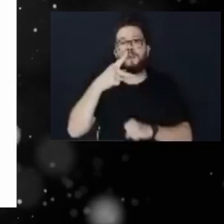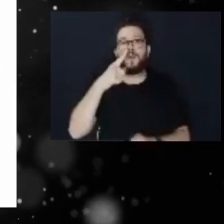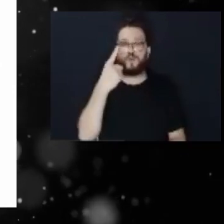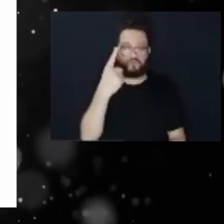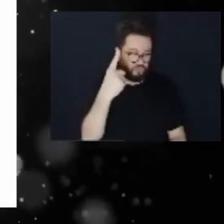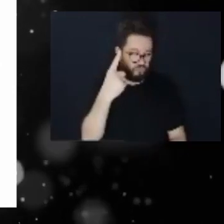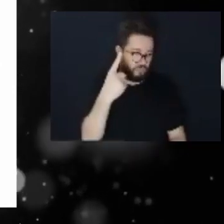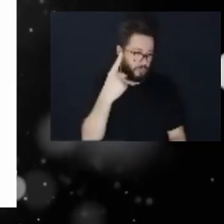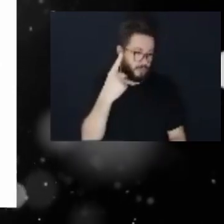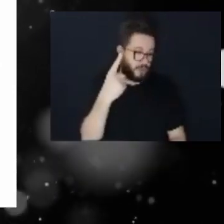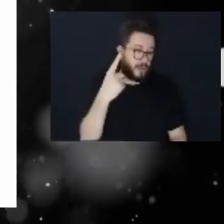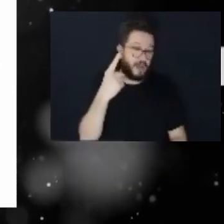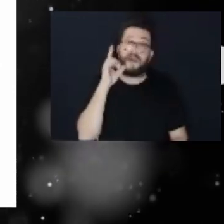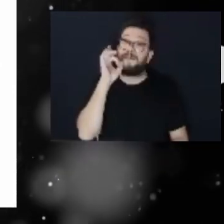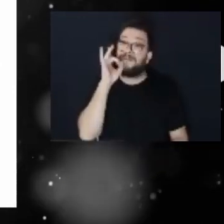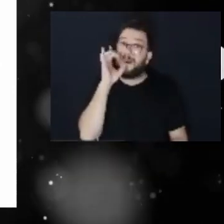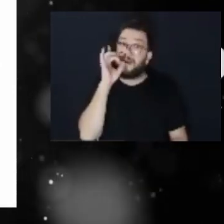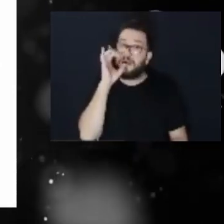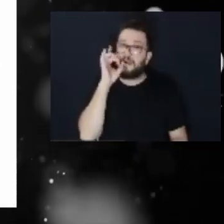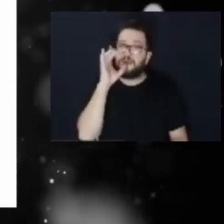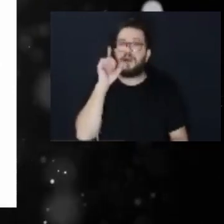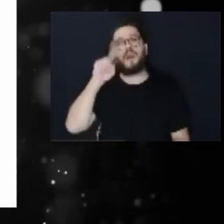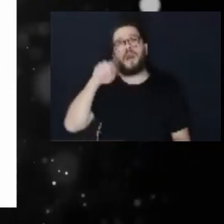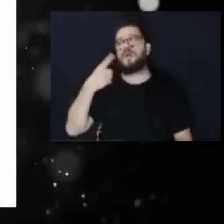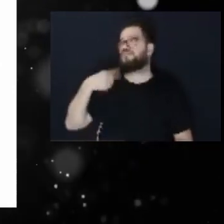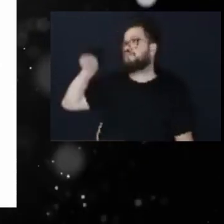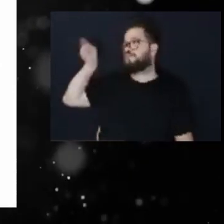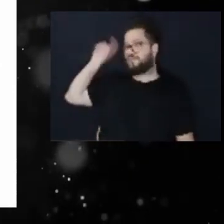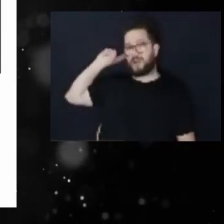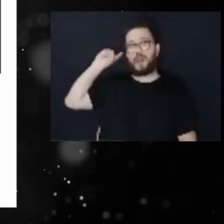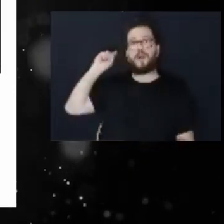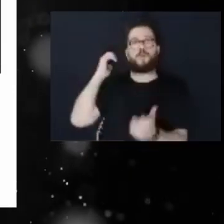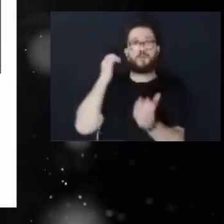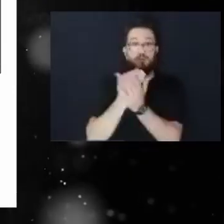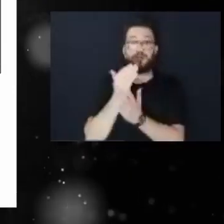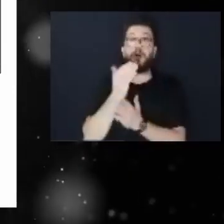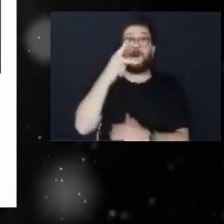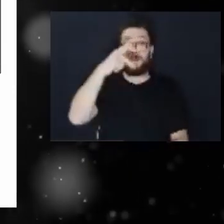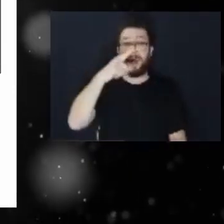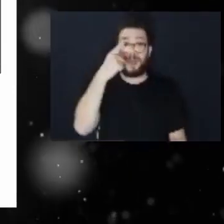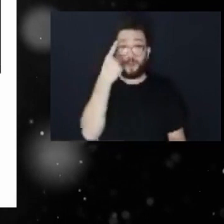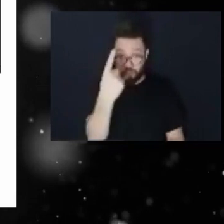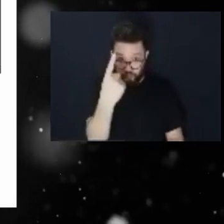Então, nós temos predominância da P1 hoje em todos os municípios do Paraná.